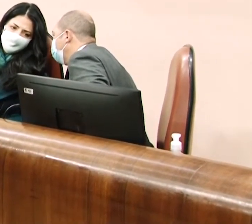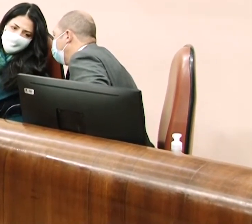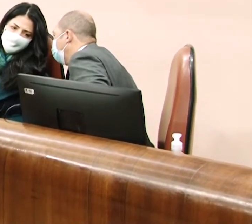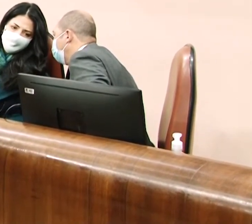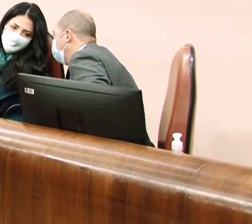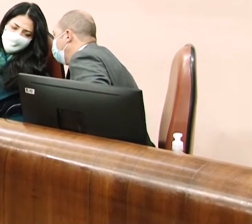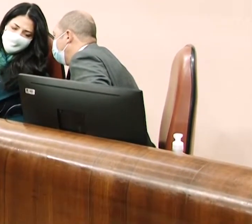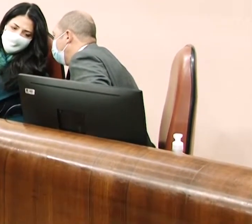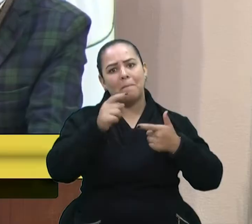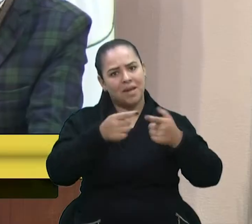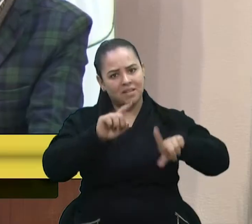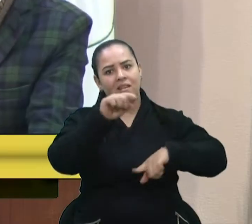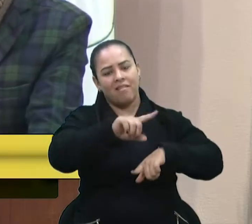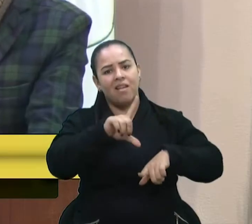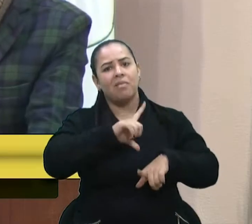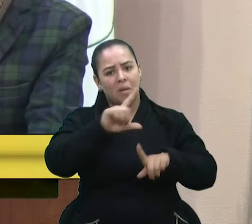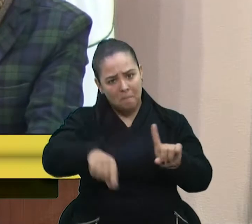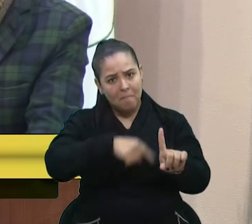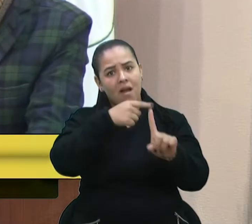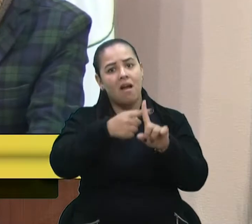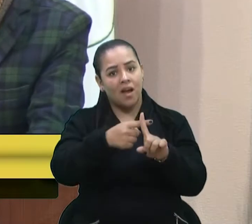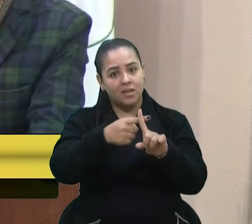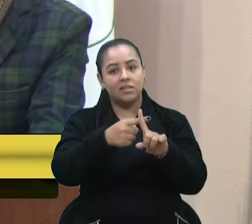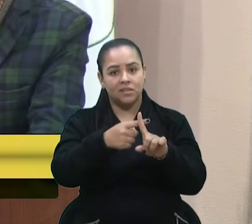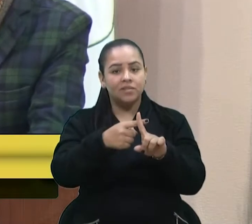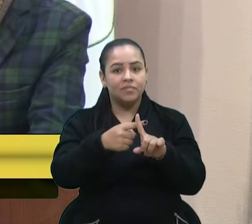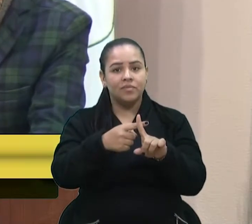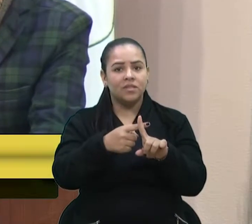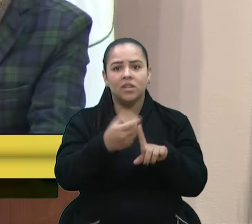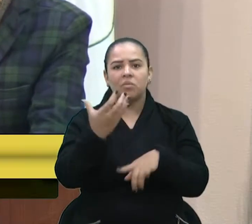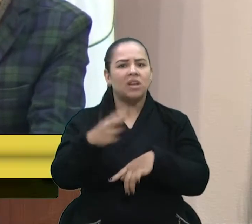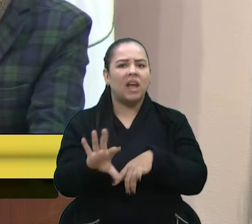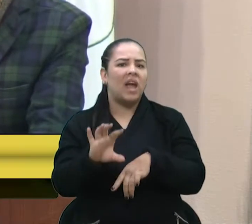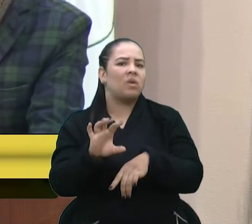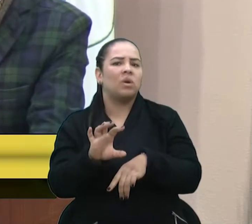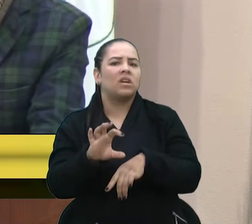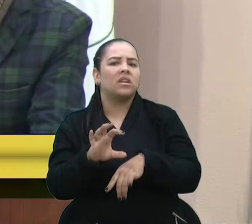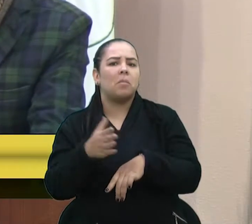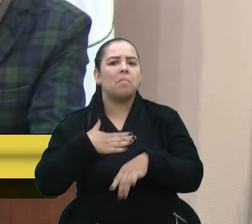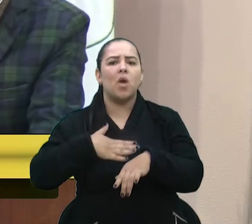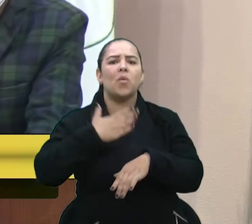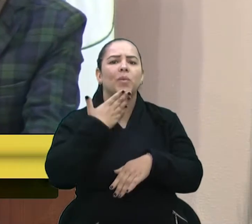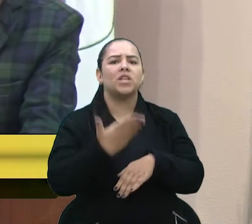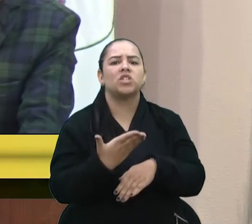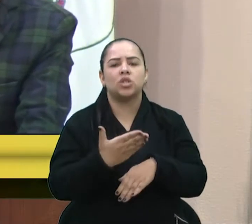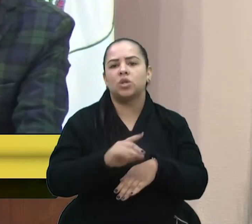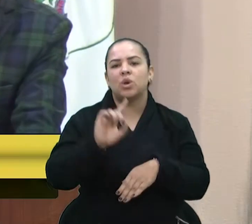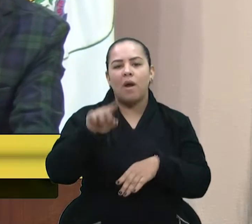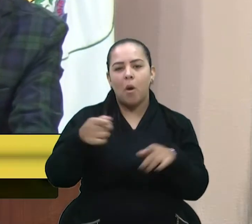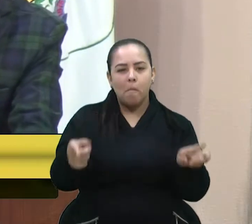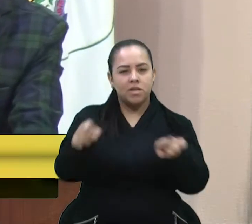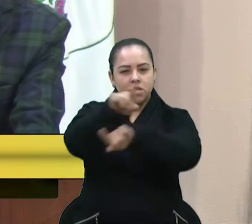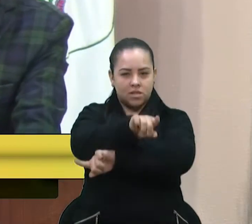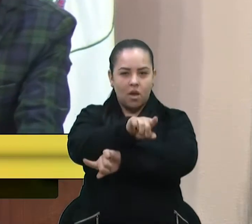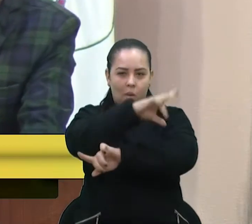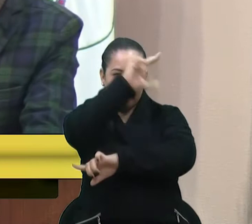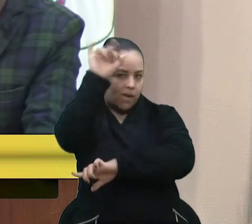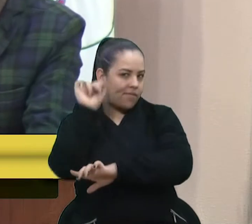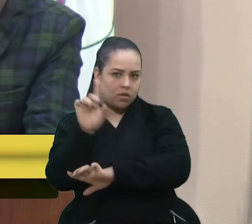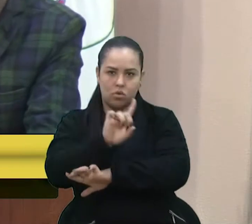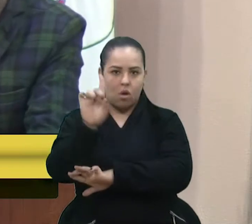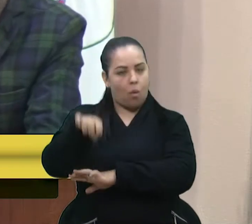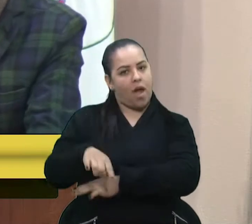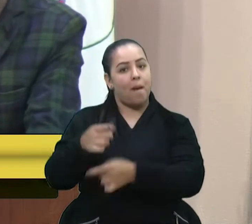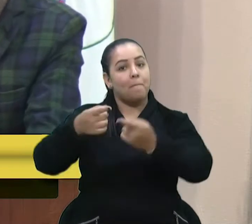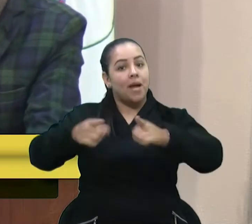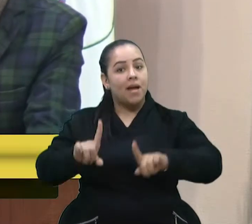aos animais. Não quero que encarem meu pedido como afronta ou oposição ao prefeito, mas sim como